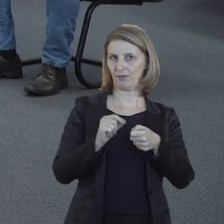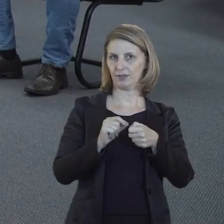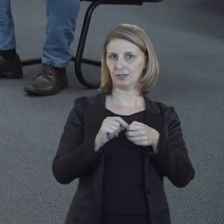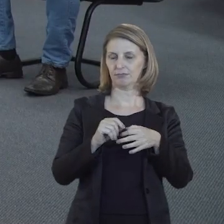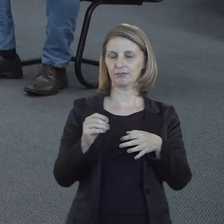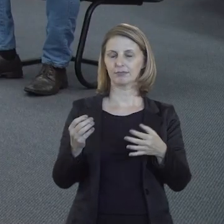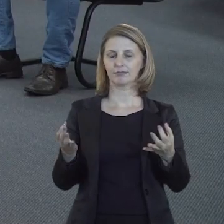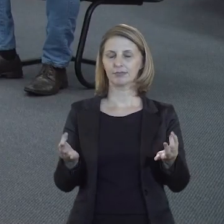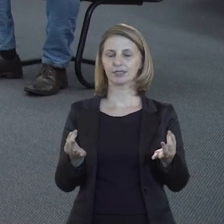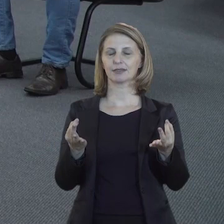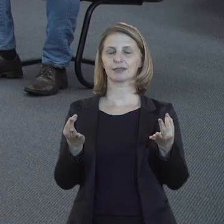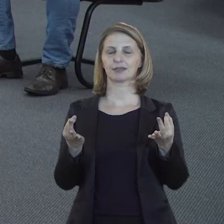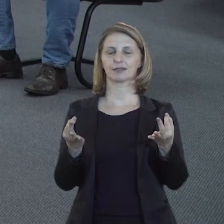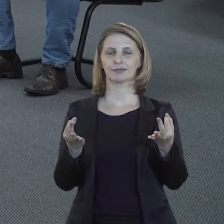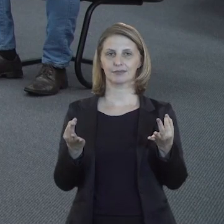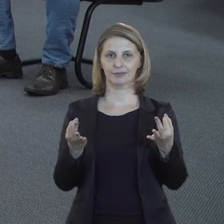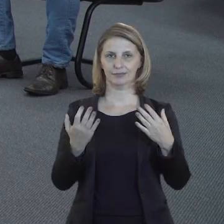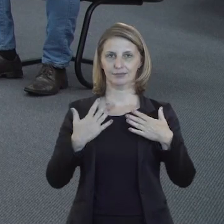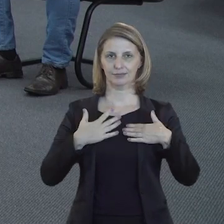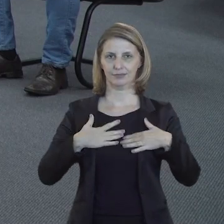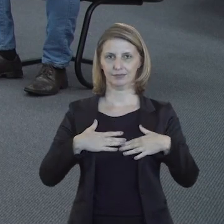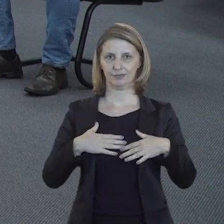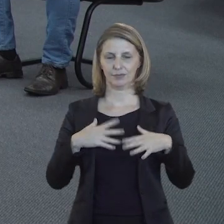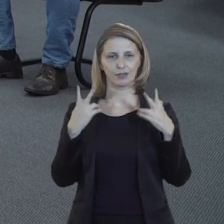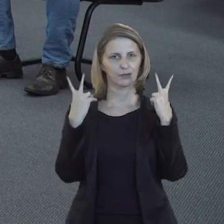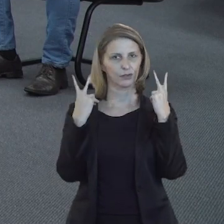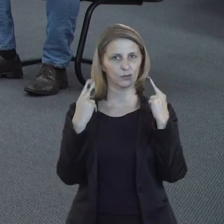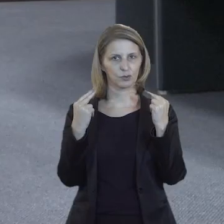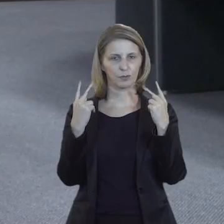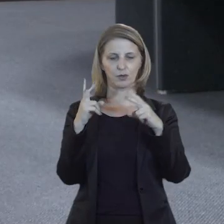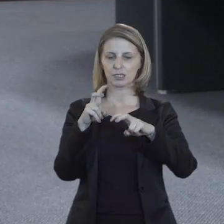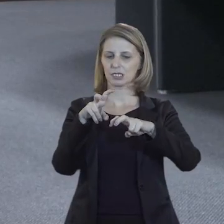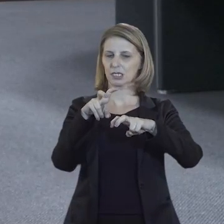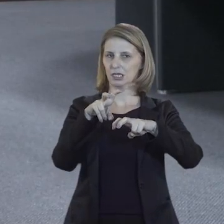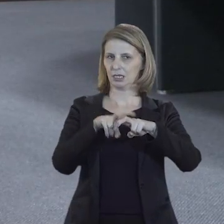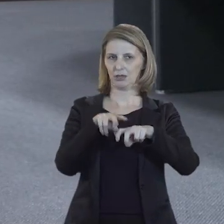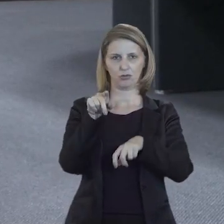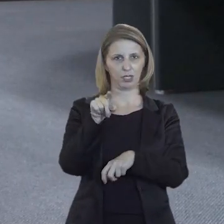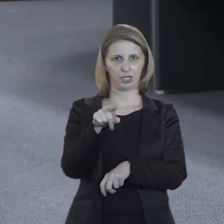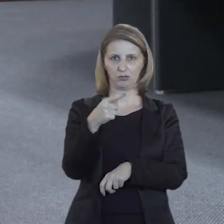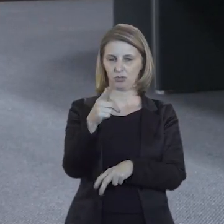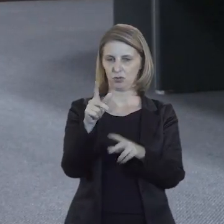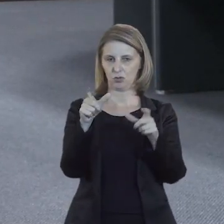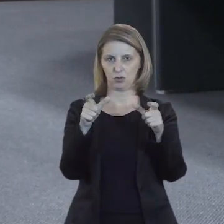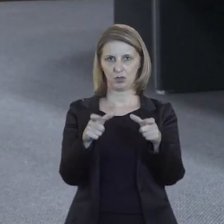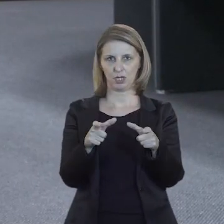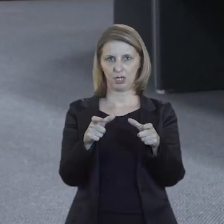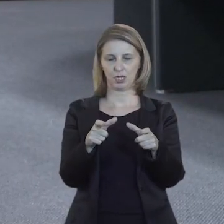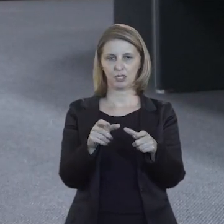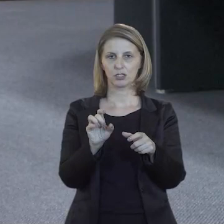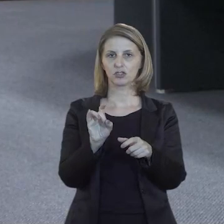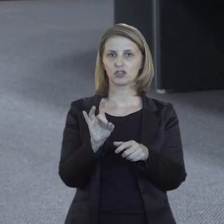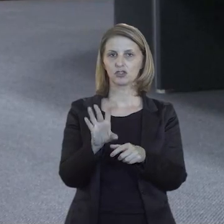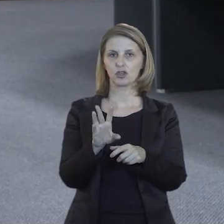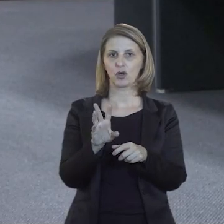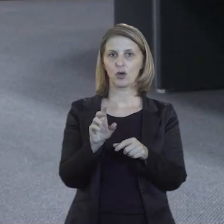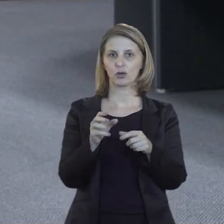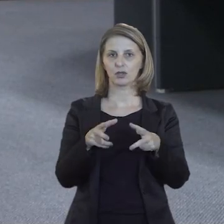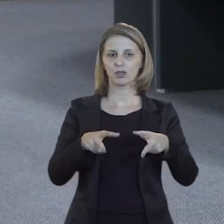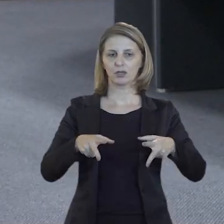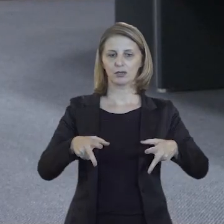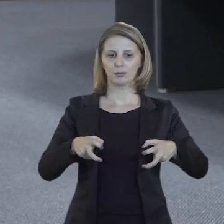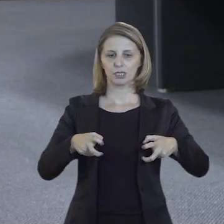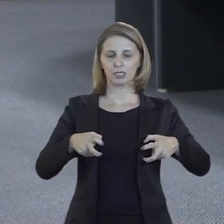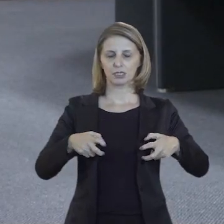queria te convidar, então, a fazer essa meditação guiada. Naturalmente, sentado onde você está,